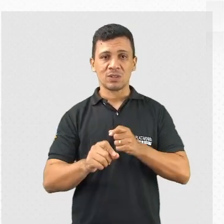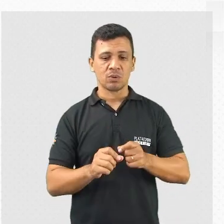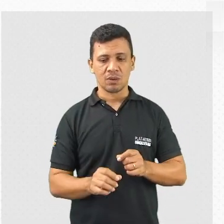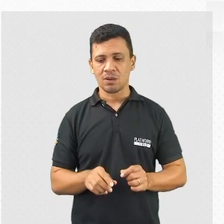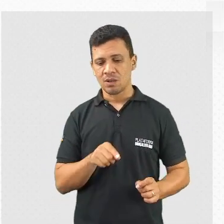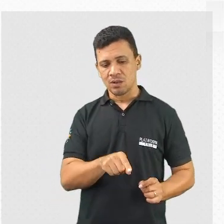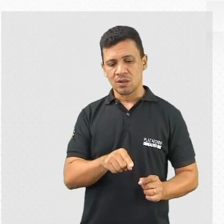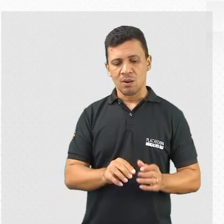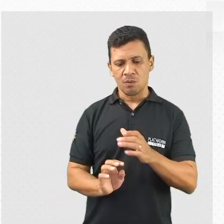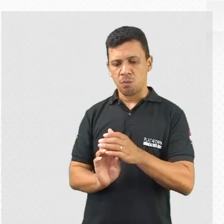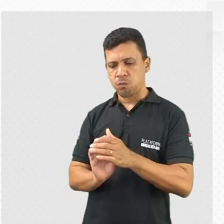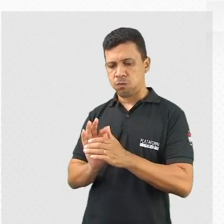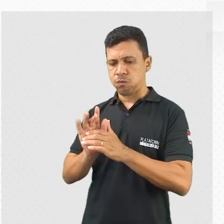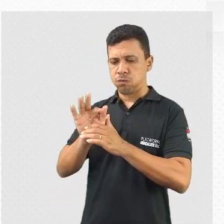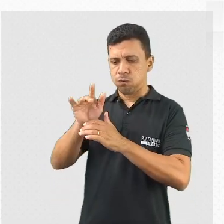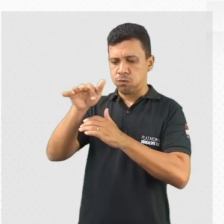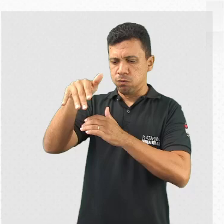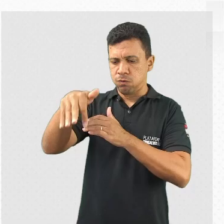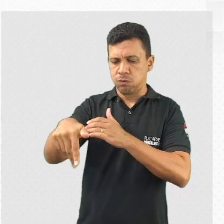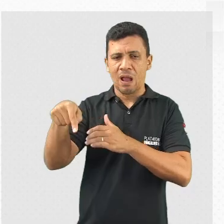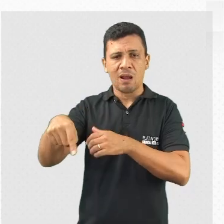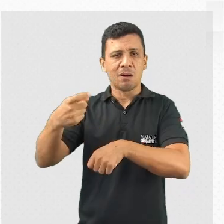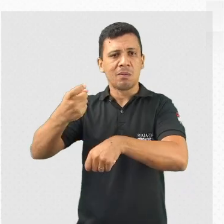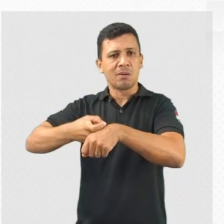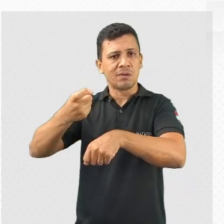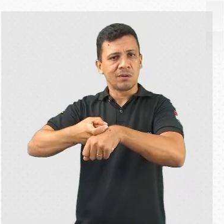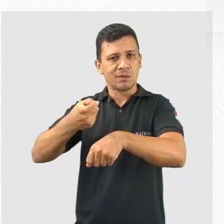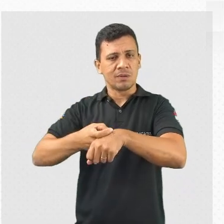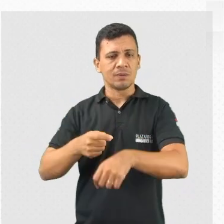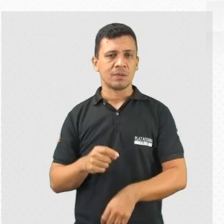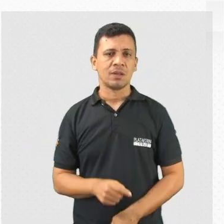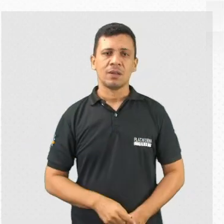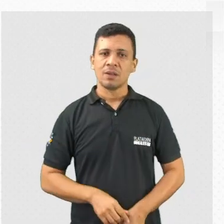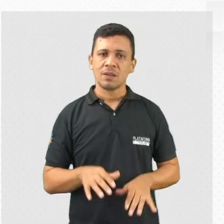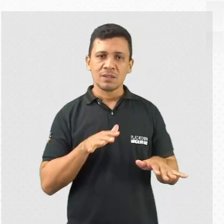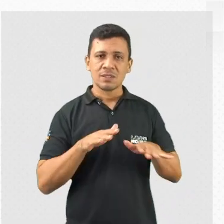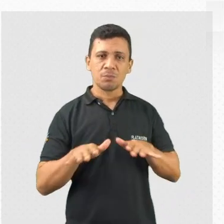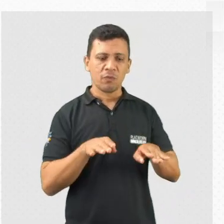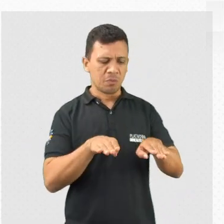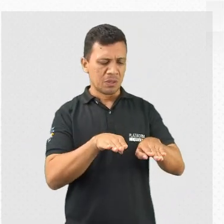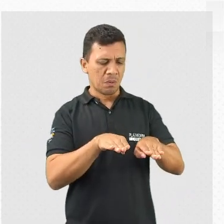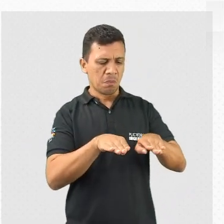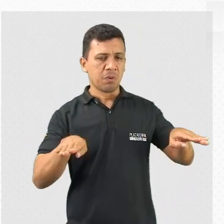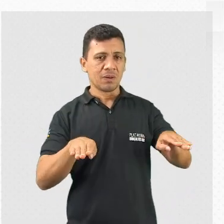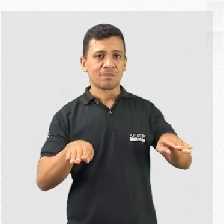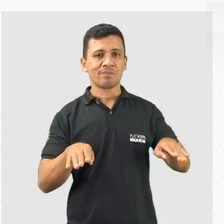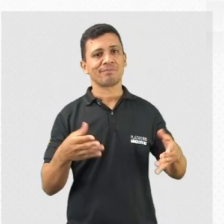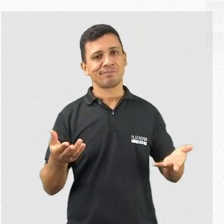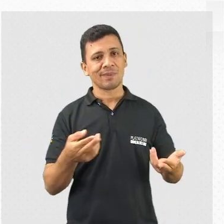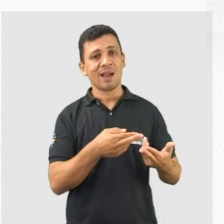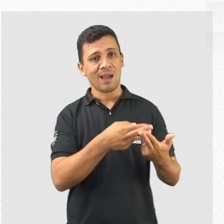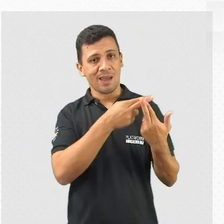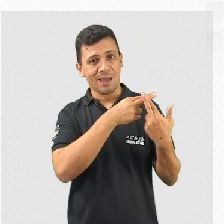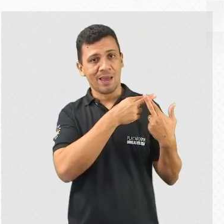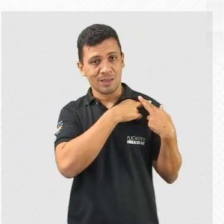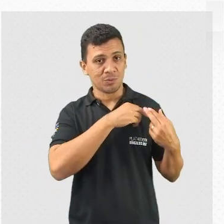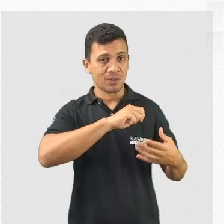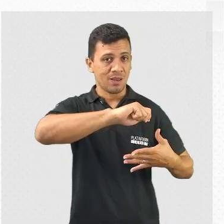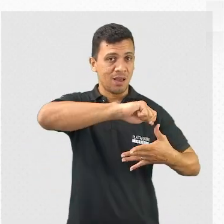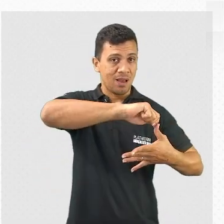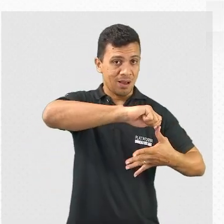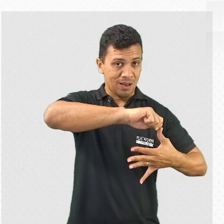solidificar. É esse movimento, gente, divergente, que foi responsável pela separação da América com